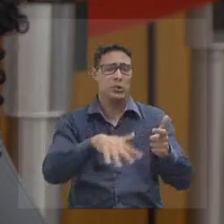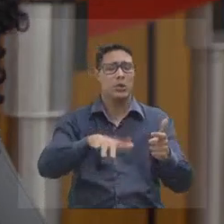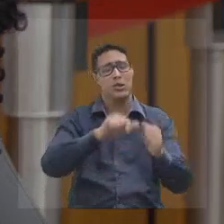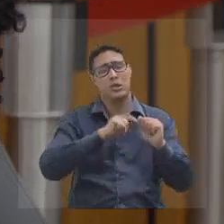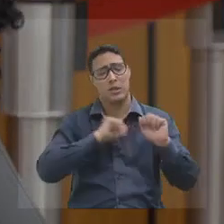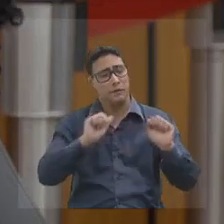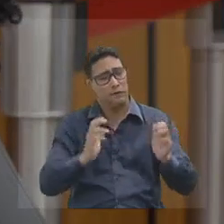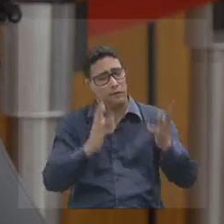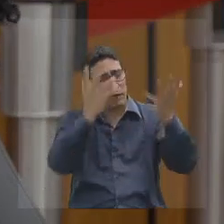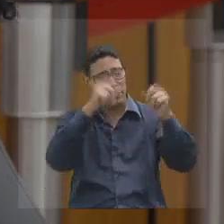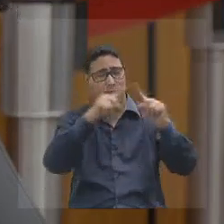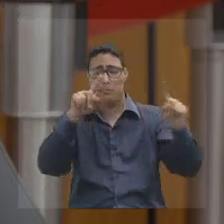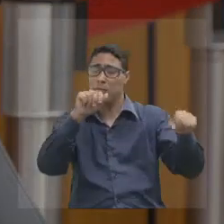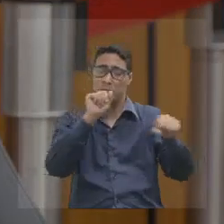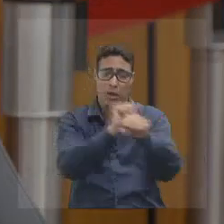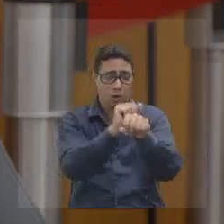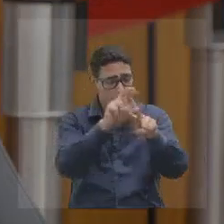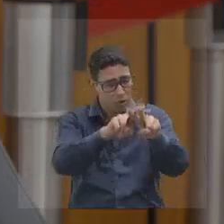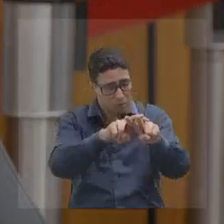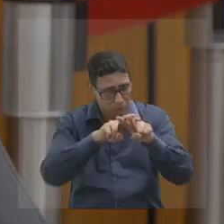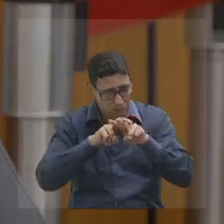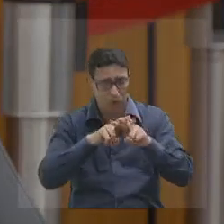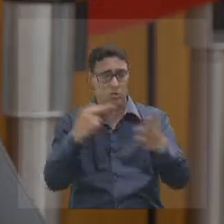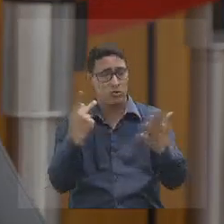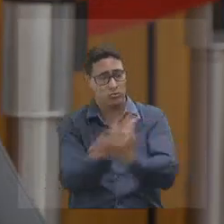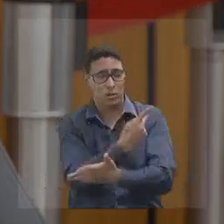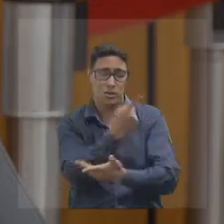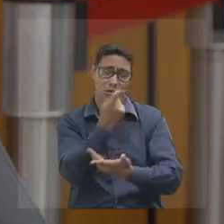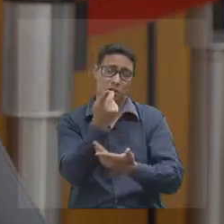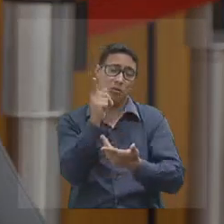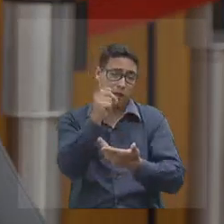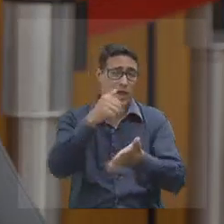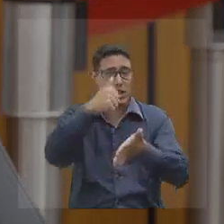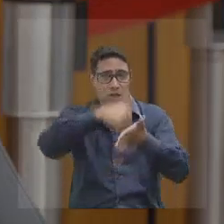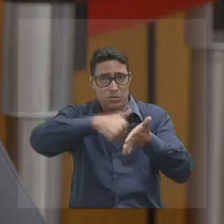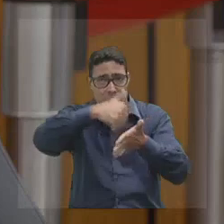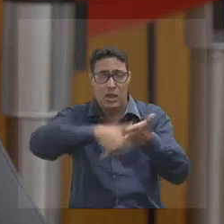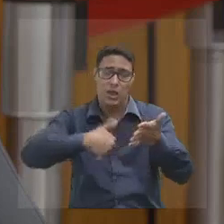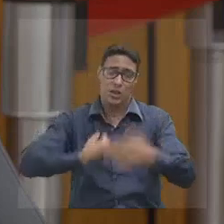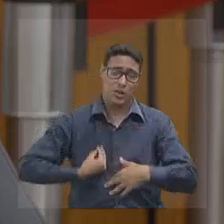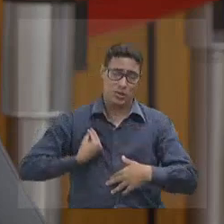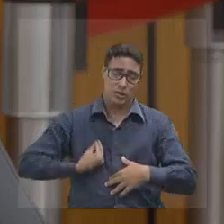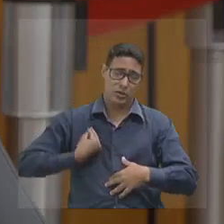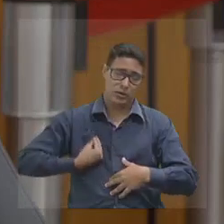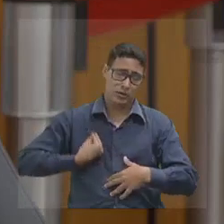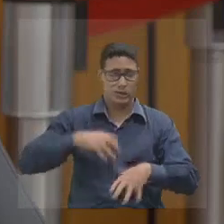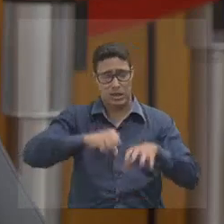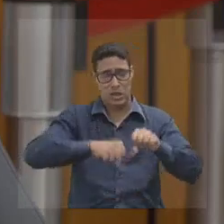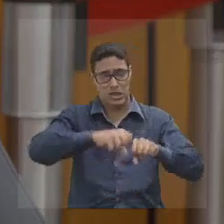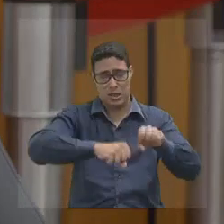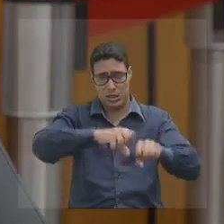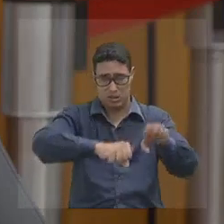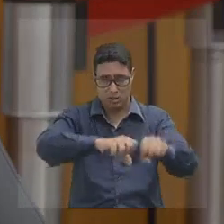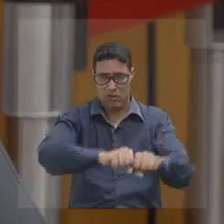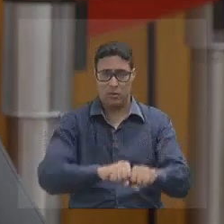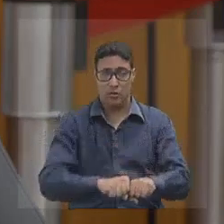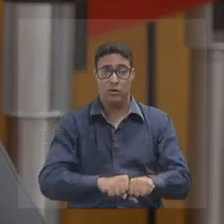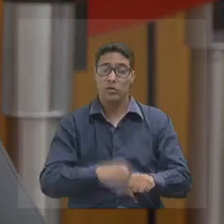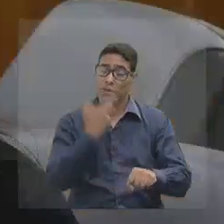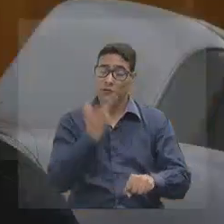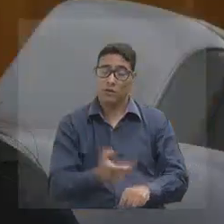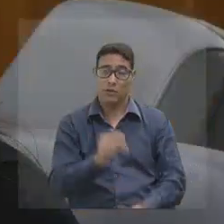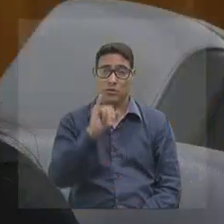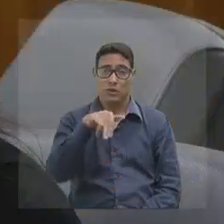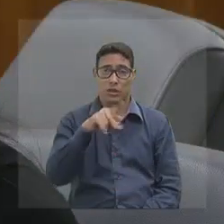deixaram de ter a partir dessa presença da mineração de forma mais específica né então quando fala de impacto